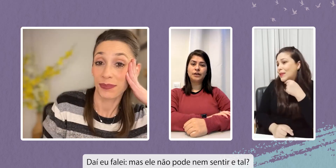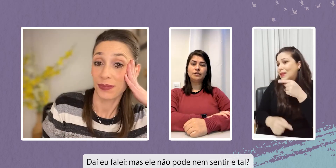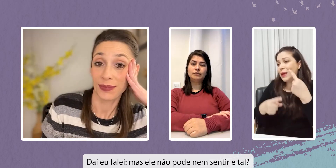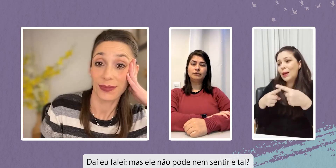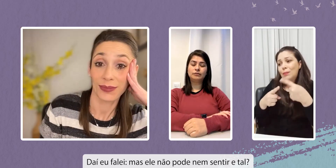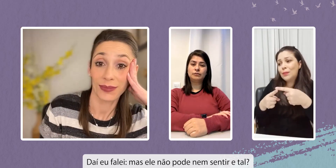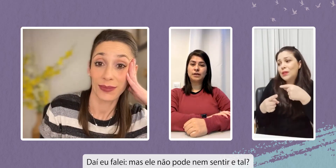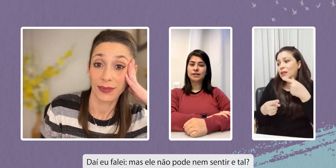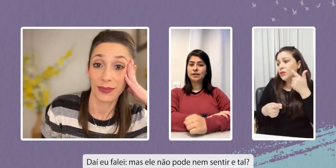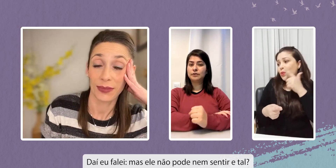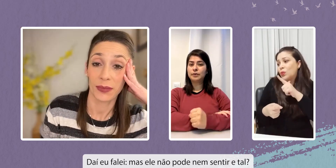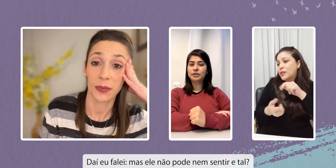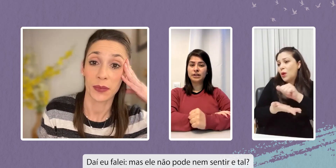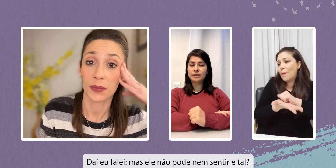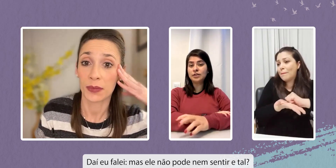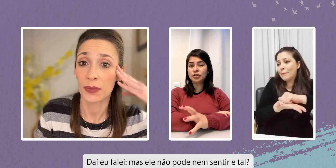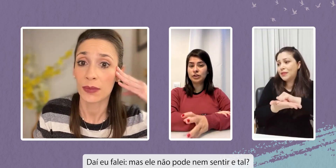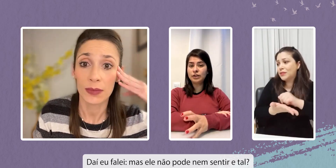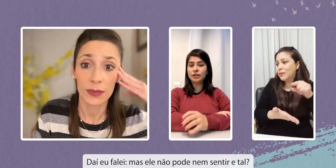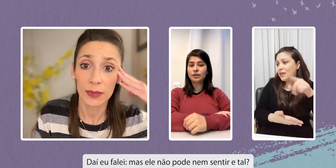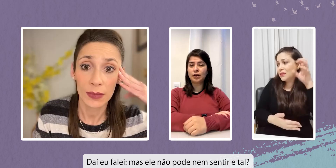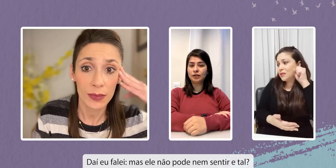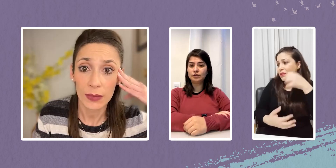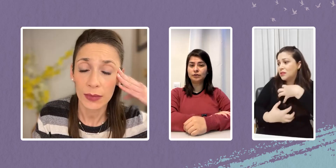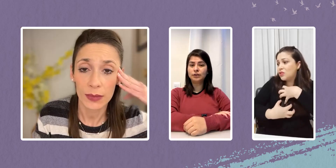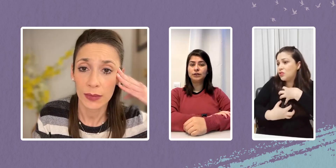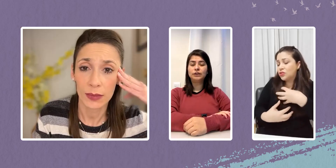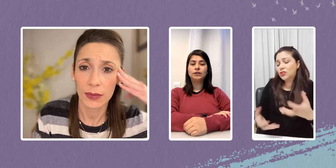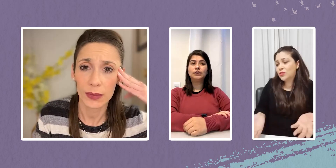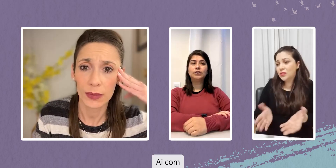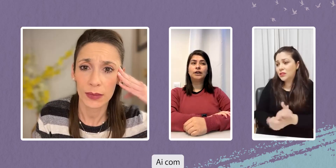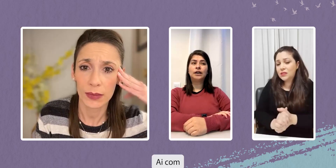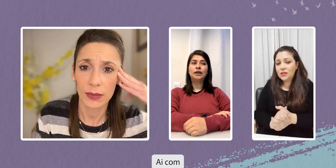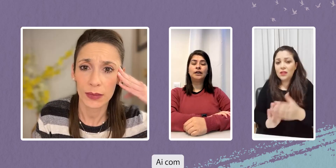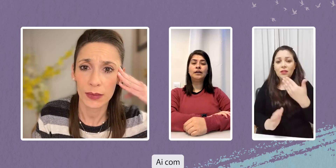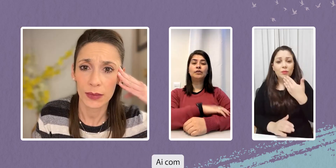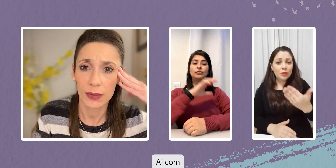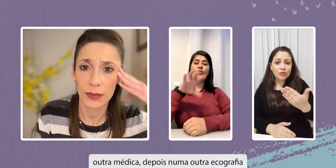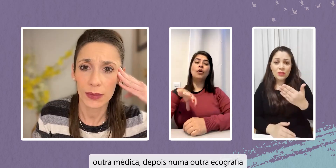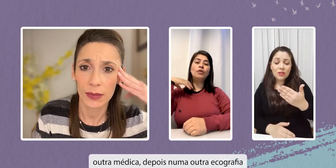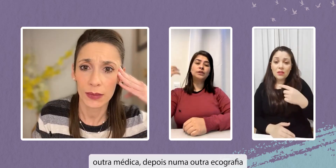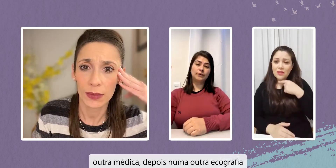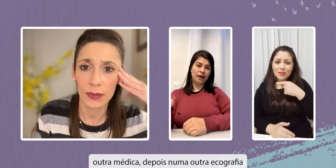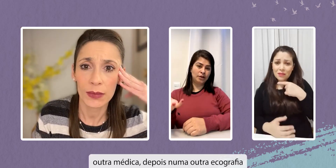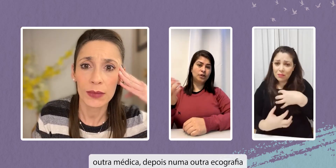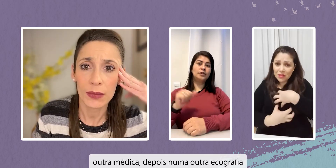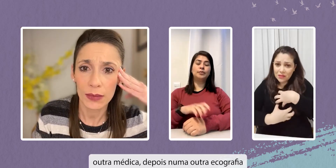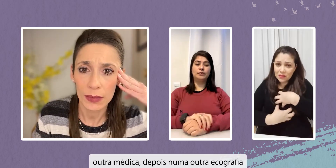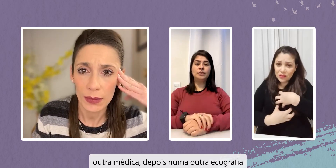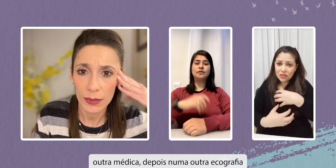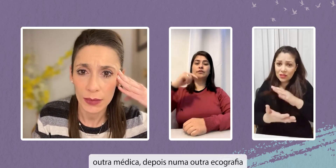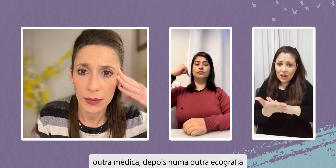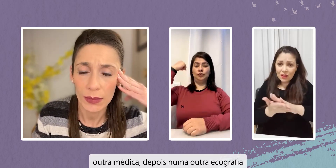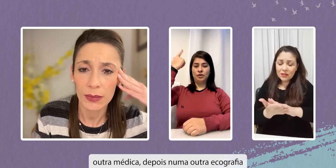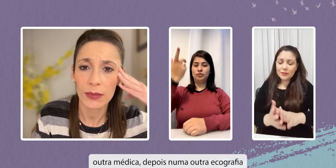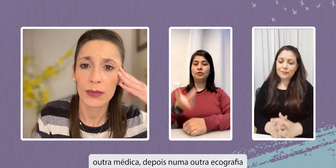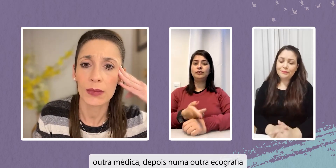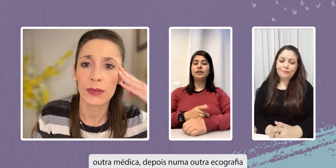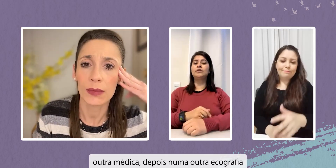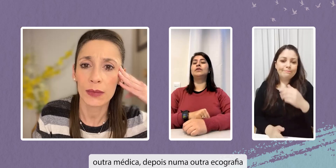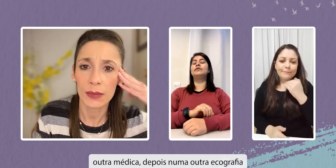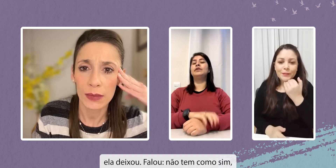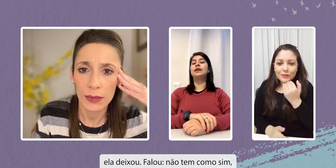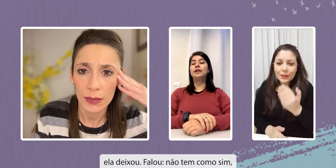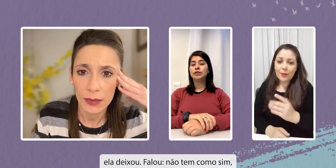Eu falei, mas ele não pode nem sentir e tal. Aí, com outra médica depois, numa